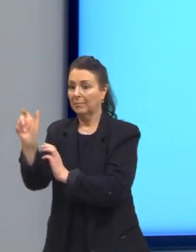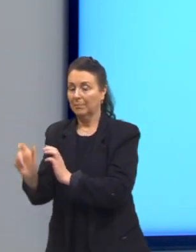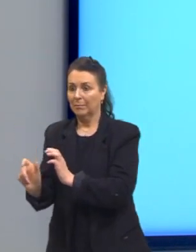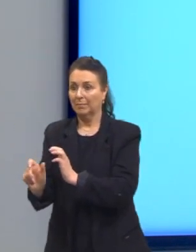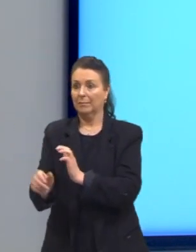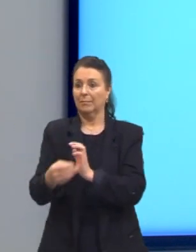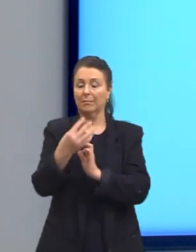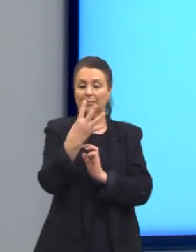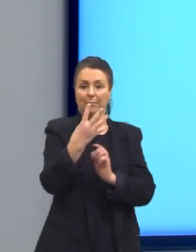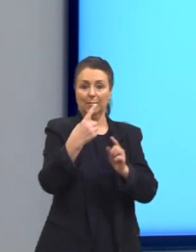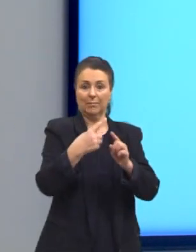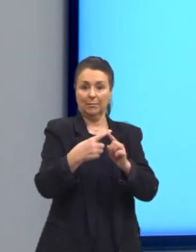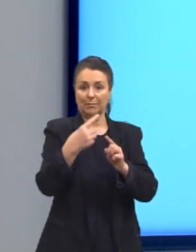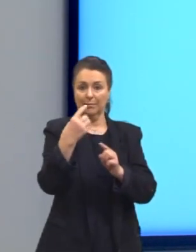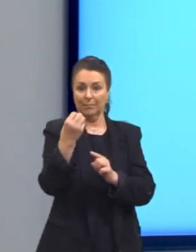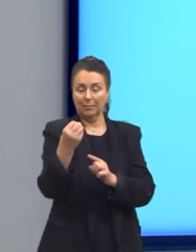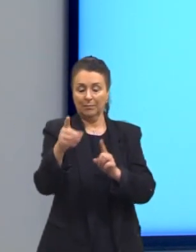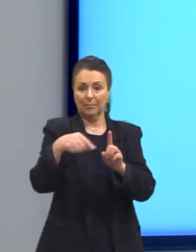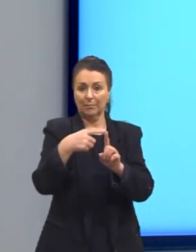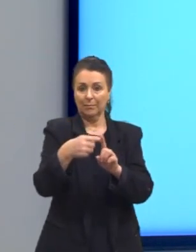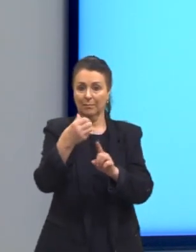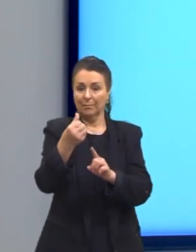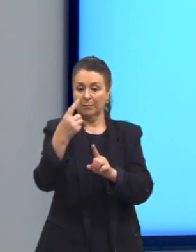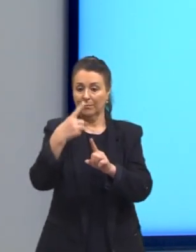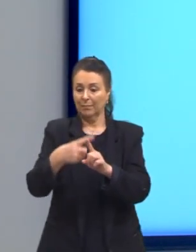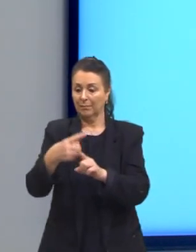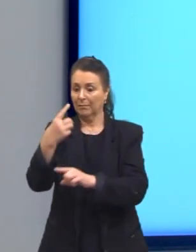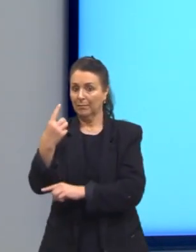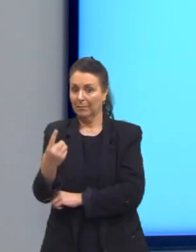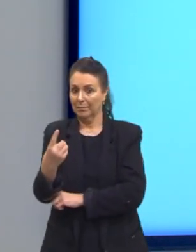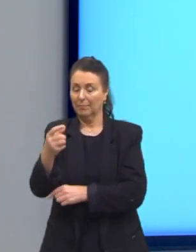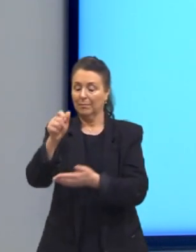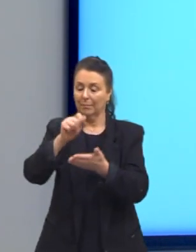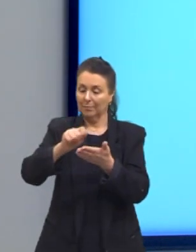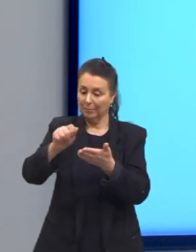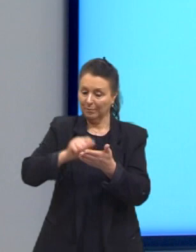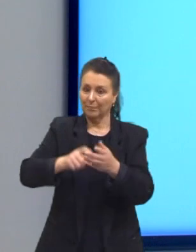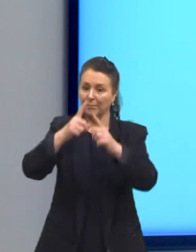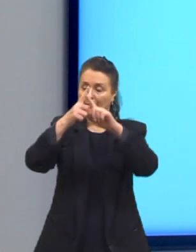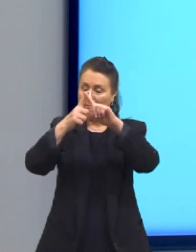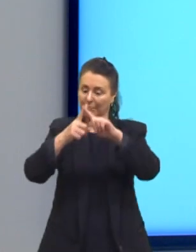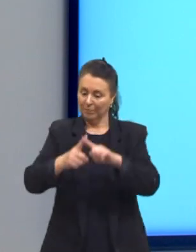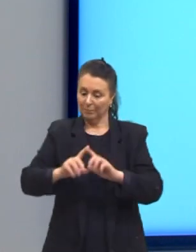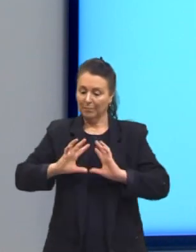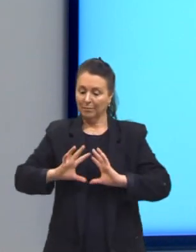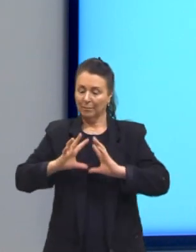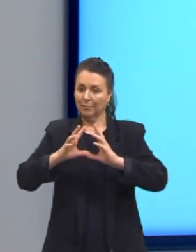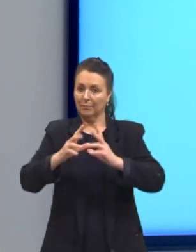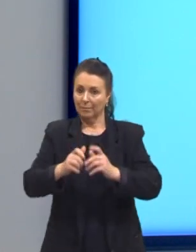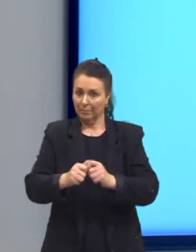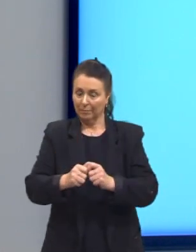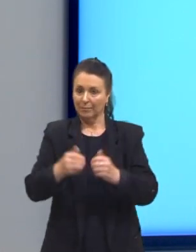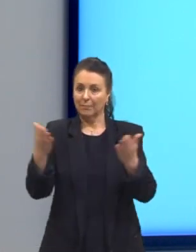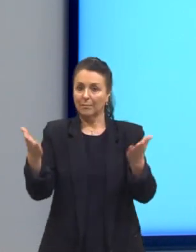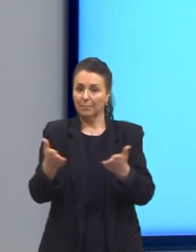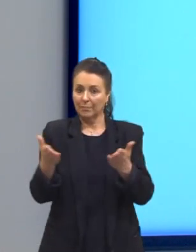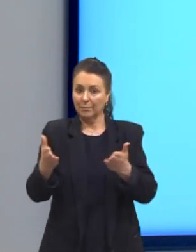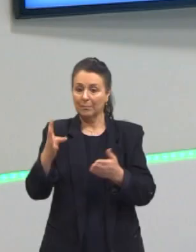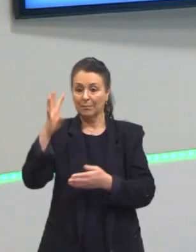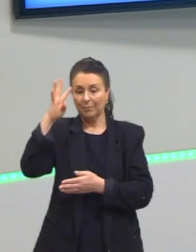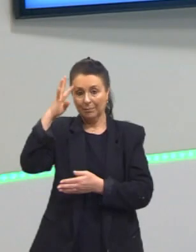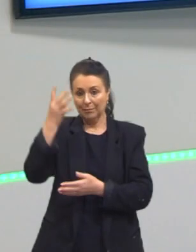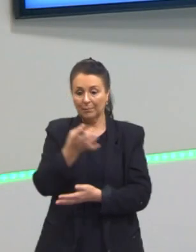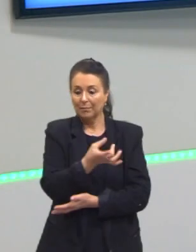6 x 1 E aí escrevemos todos os produtos que nós teríamos né Agora nós vamos só resolver